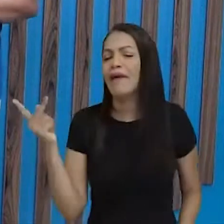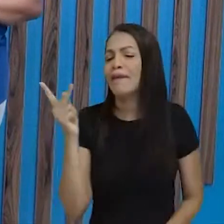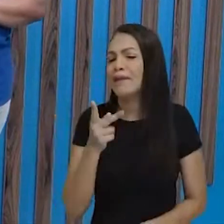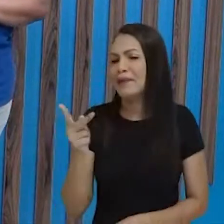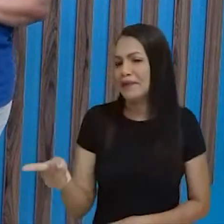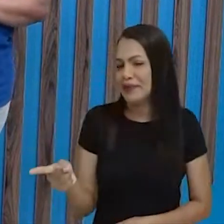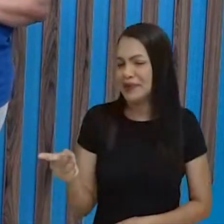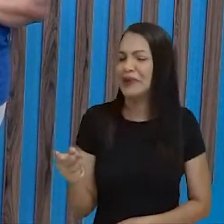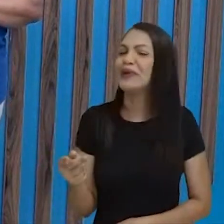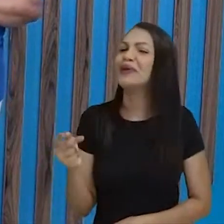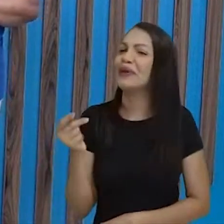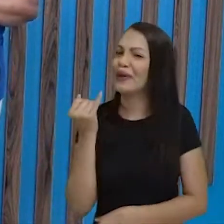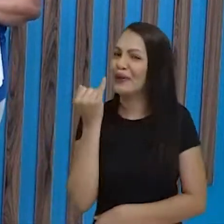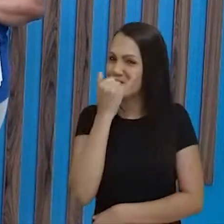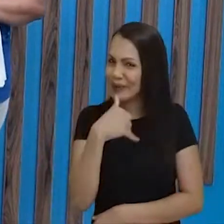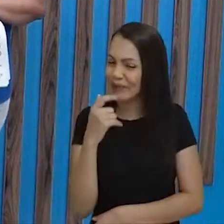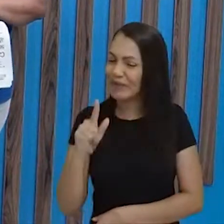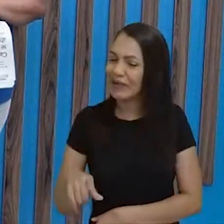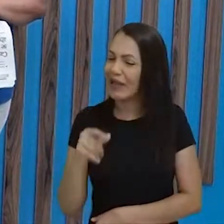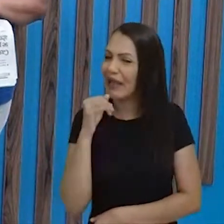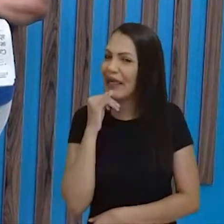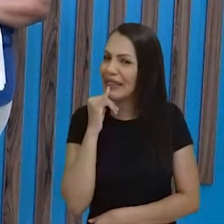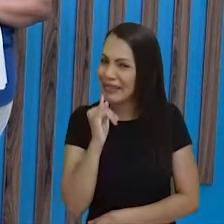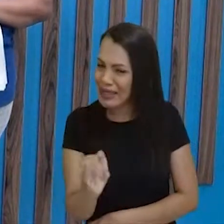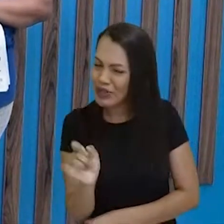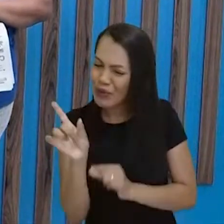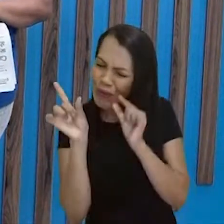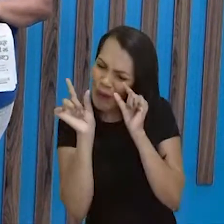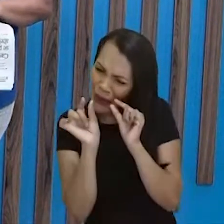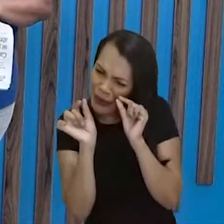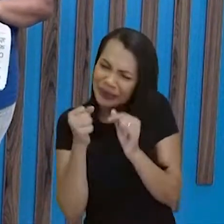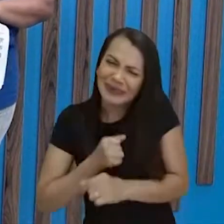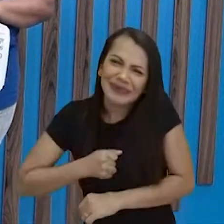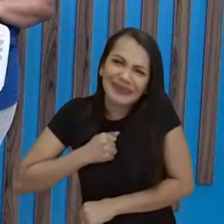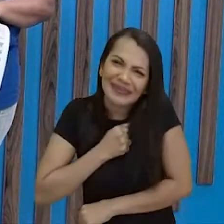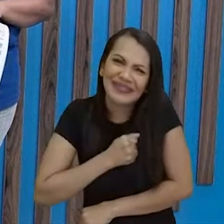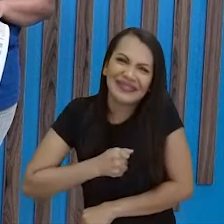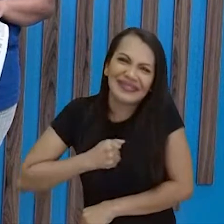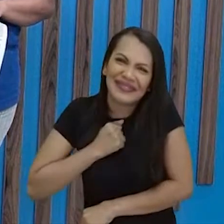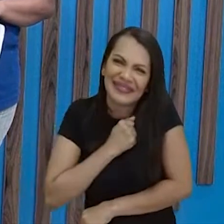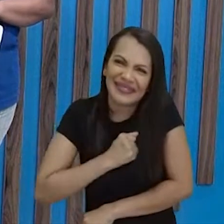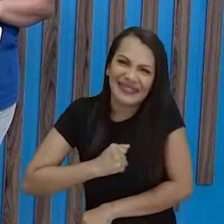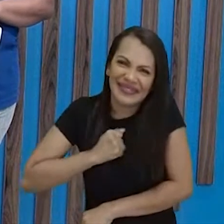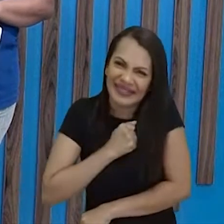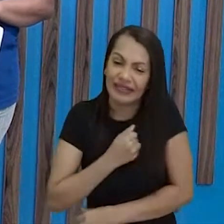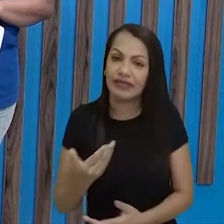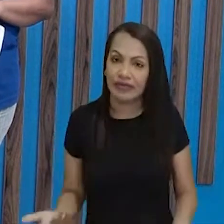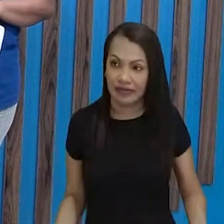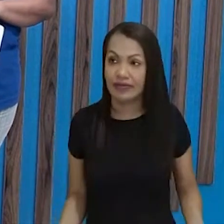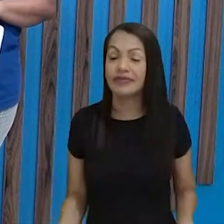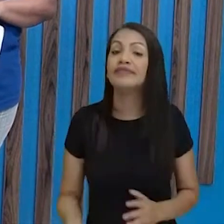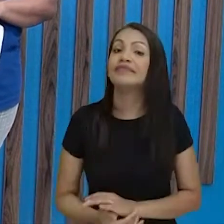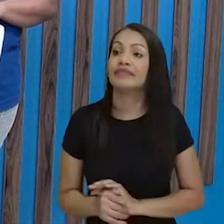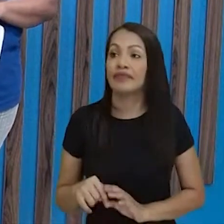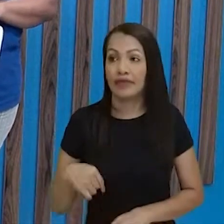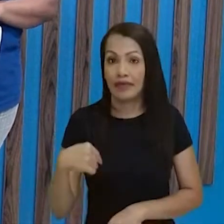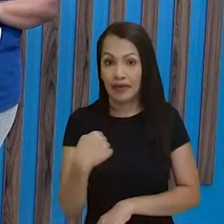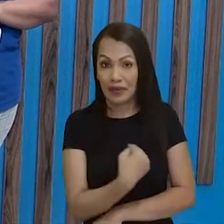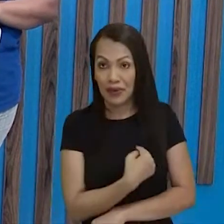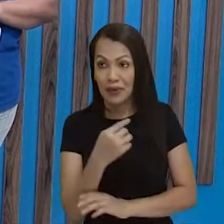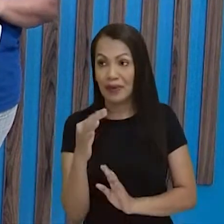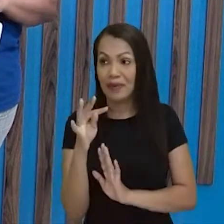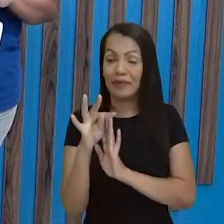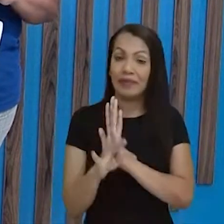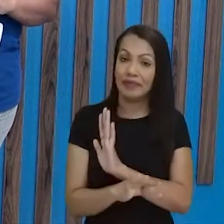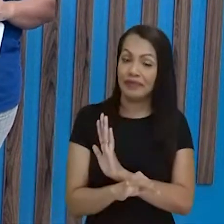Esther? Nossa! Mas vamos voltar aqui às nossas notícias, ao nosso